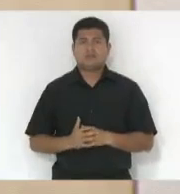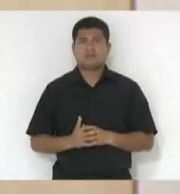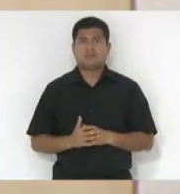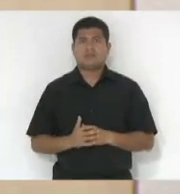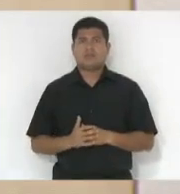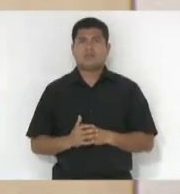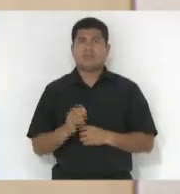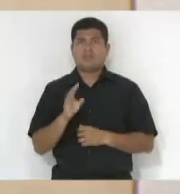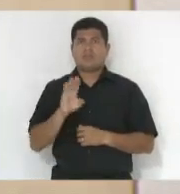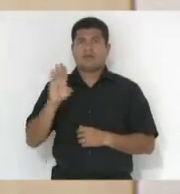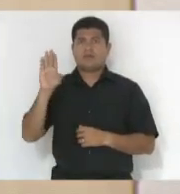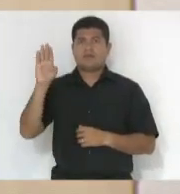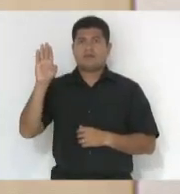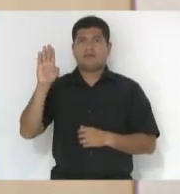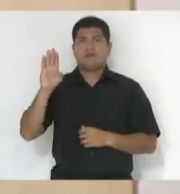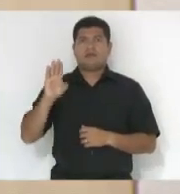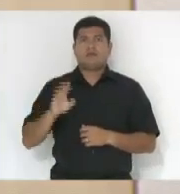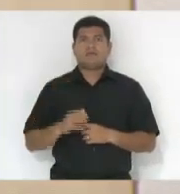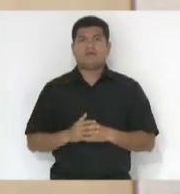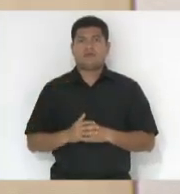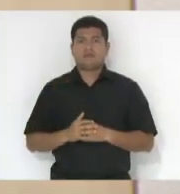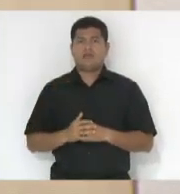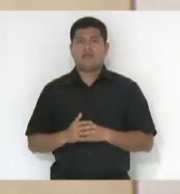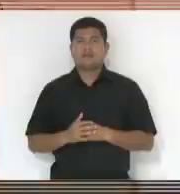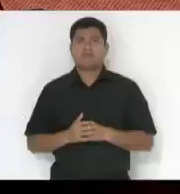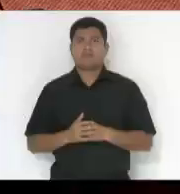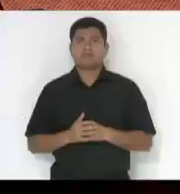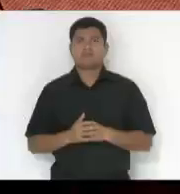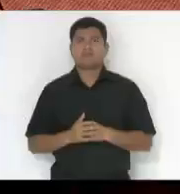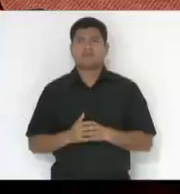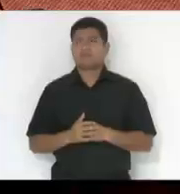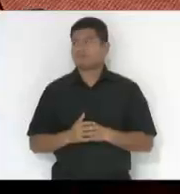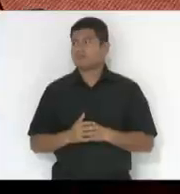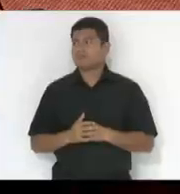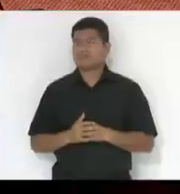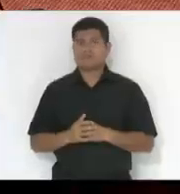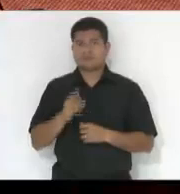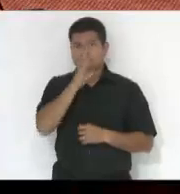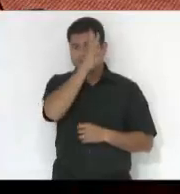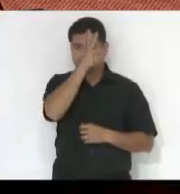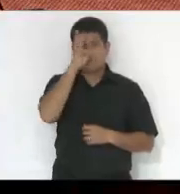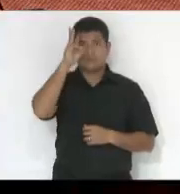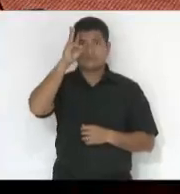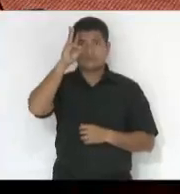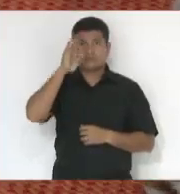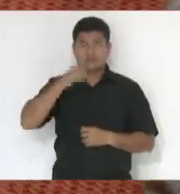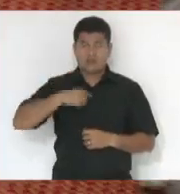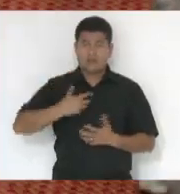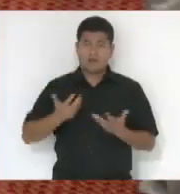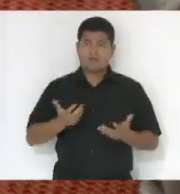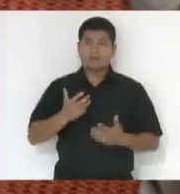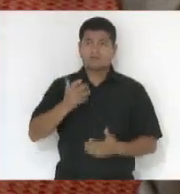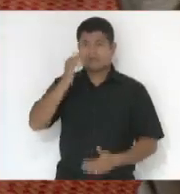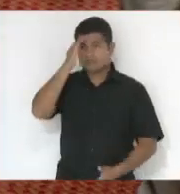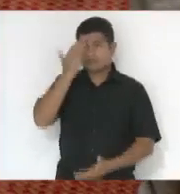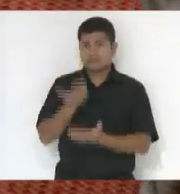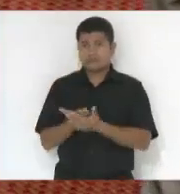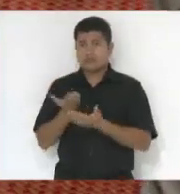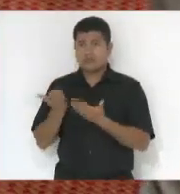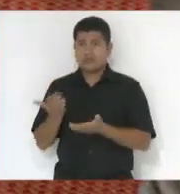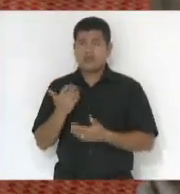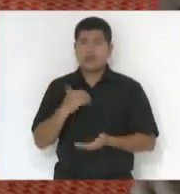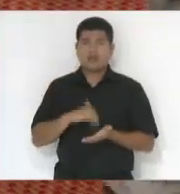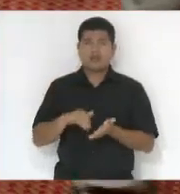Com a palavra o deputado Volney Weber. Muito bem, companheiros. Eu quero acreditar que o nosso secretário ele